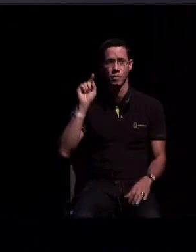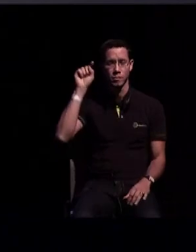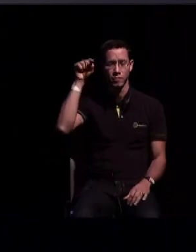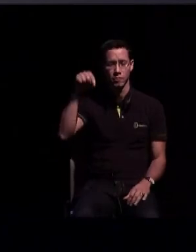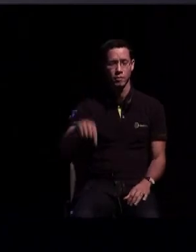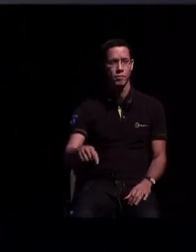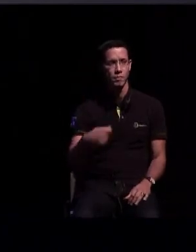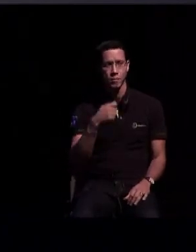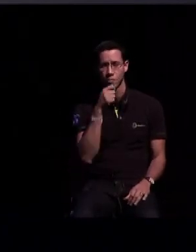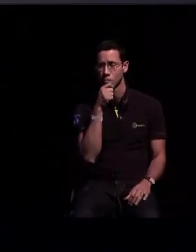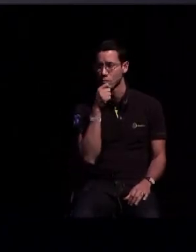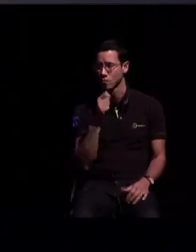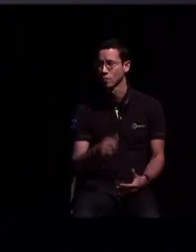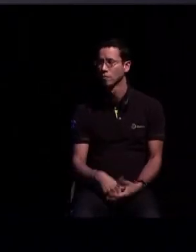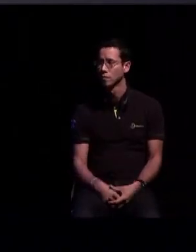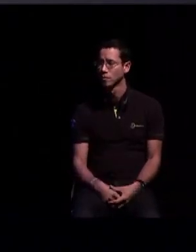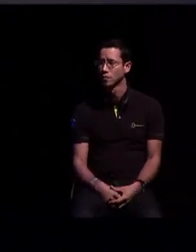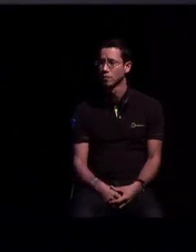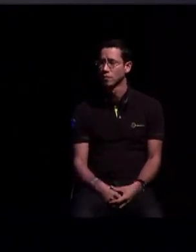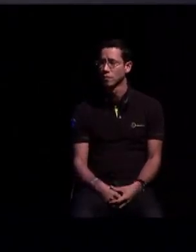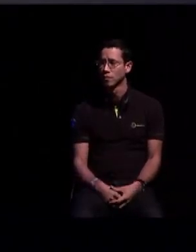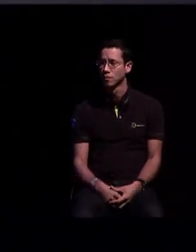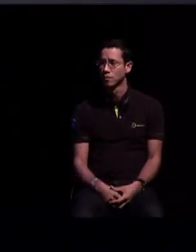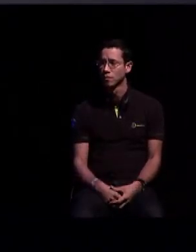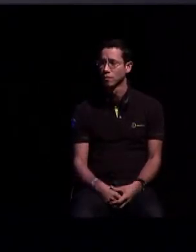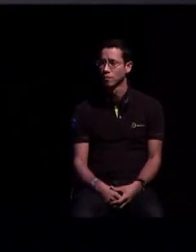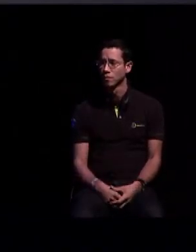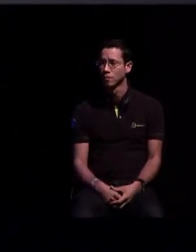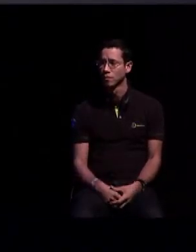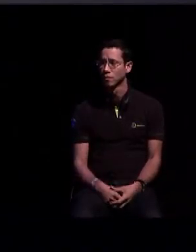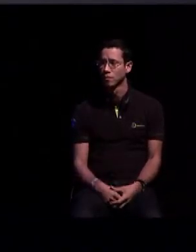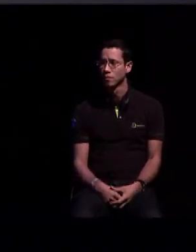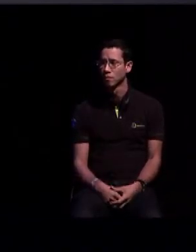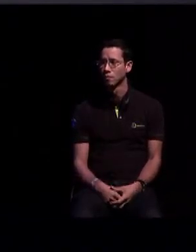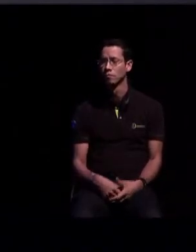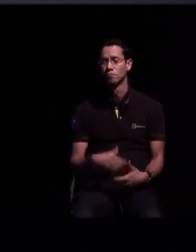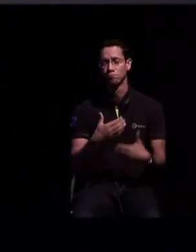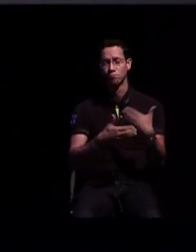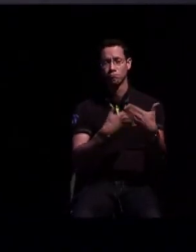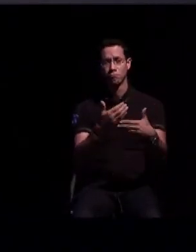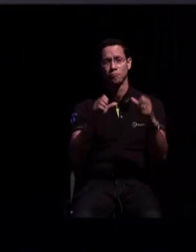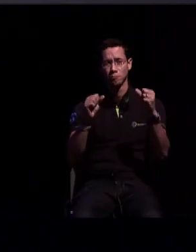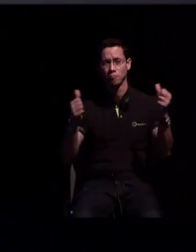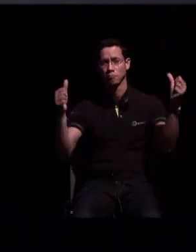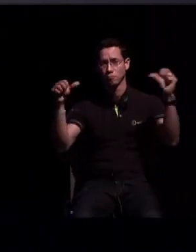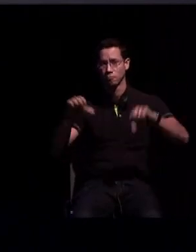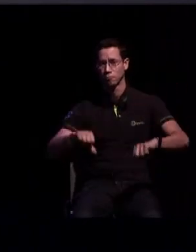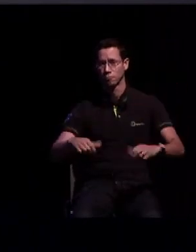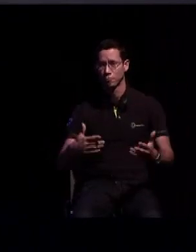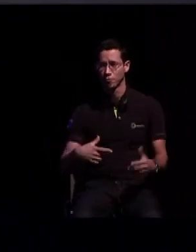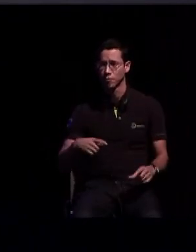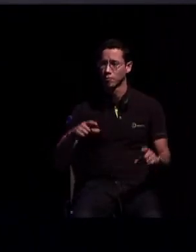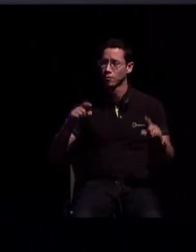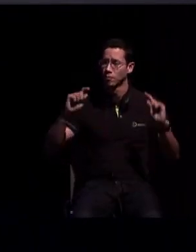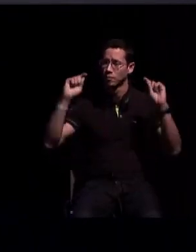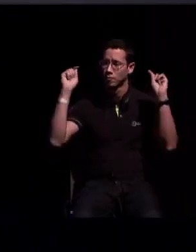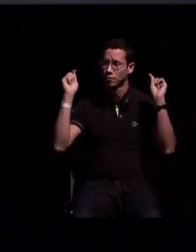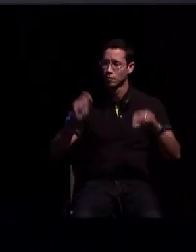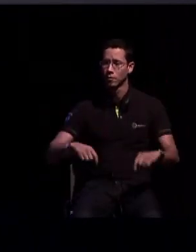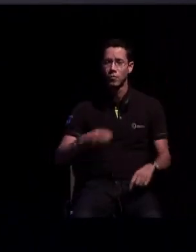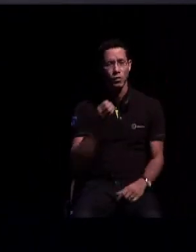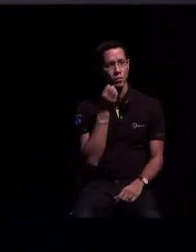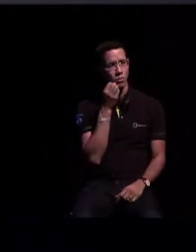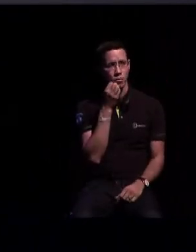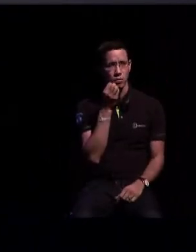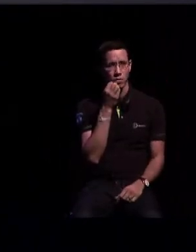e voltar, ou seja, ela pode ir, né? Sempre pode estar pior, etc., mas pode ter um instante de chance e de